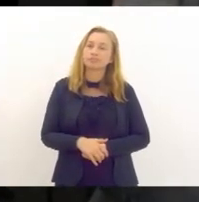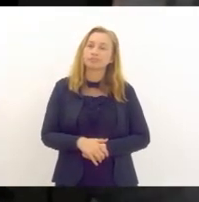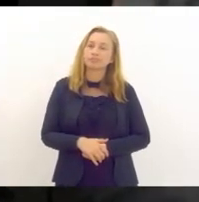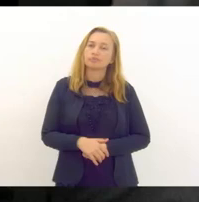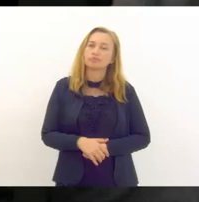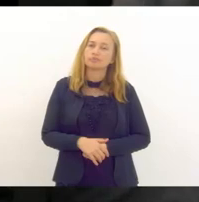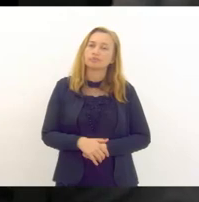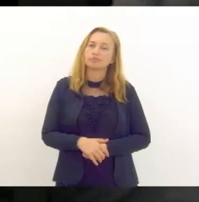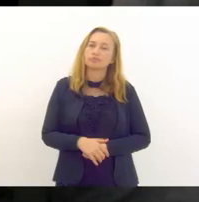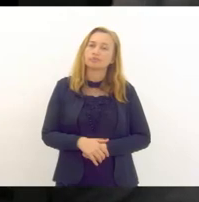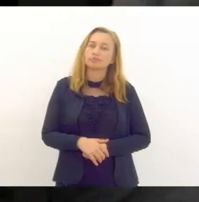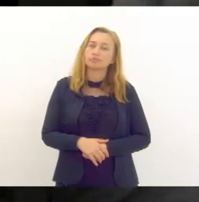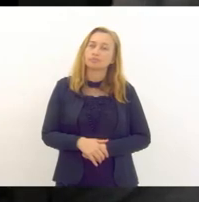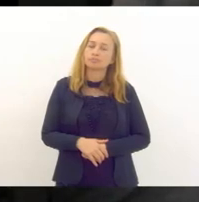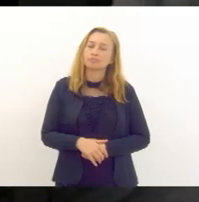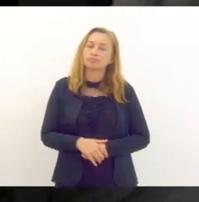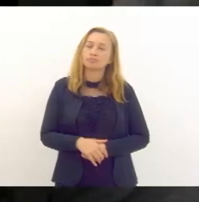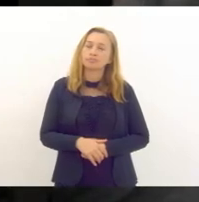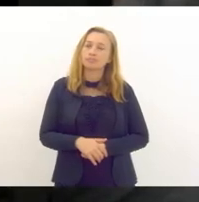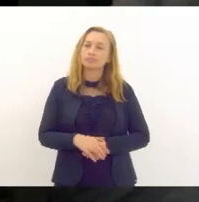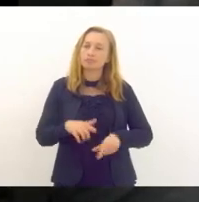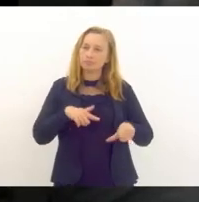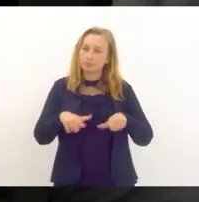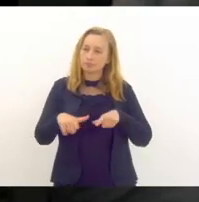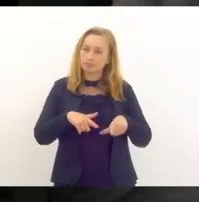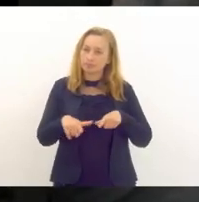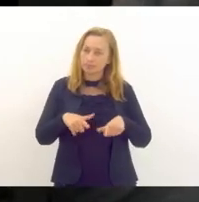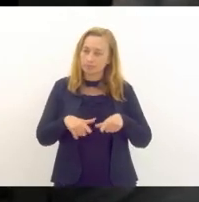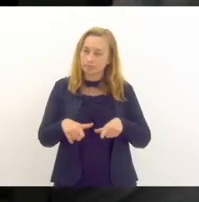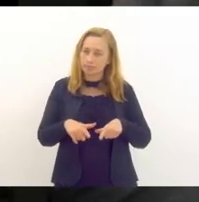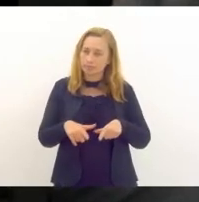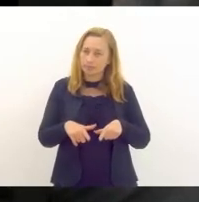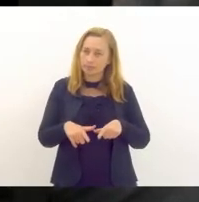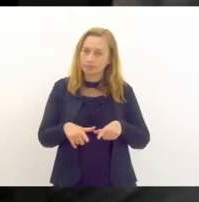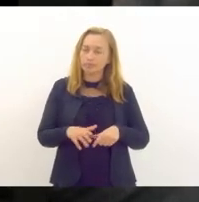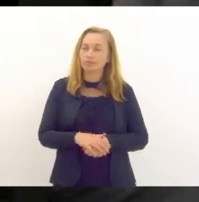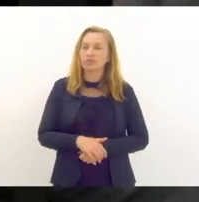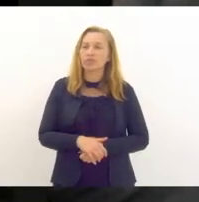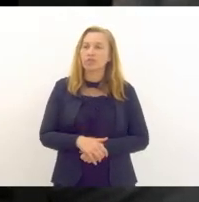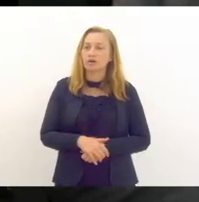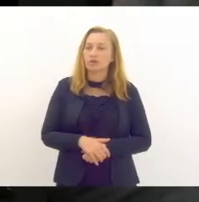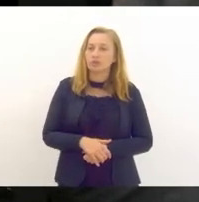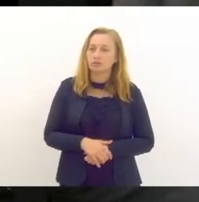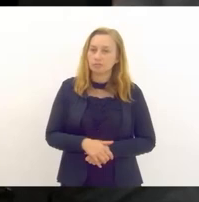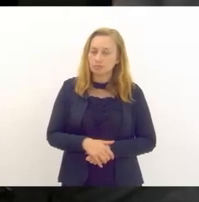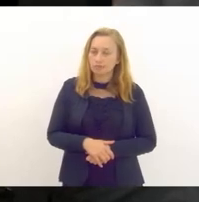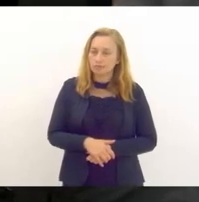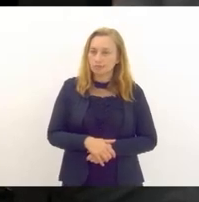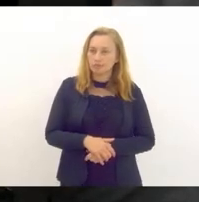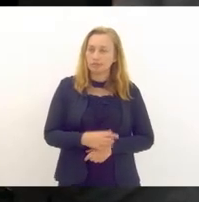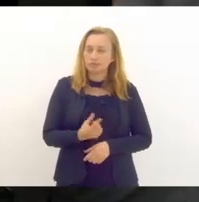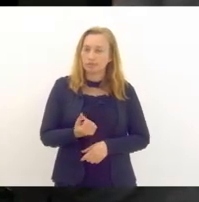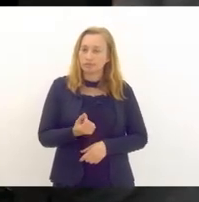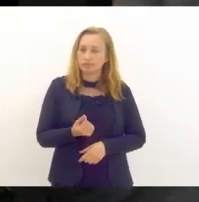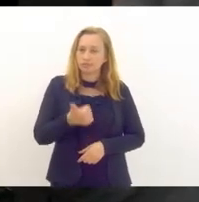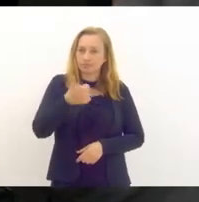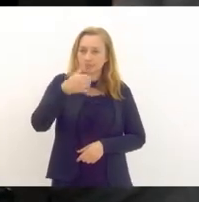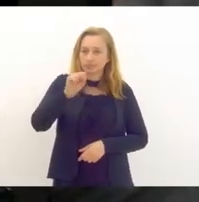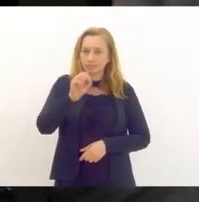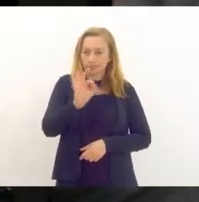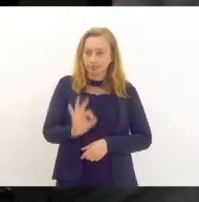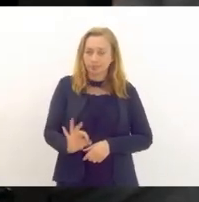ela diz que os serviços bens e serviços essenciais terão alíquota máxima de 18%